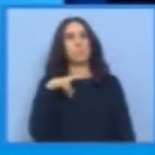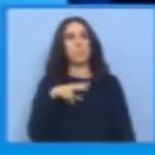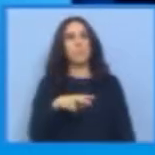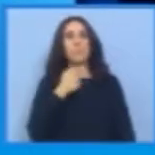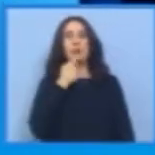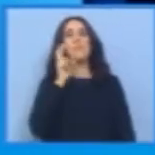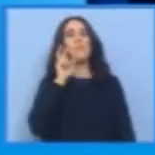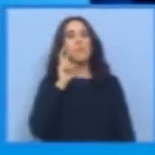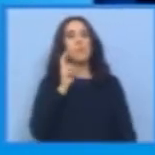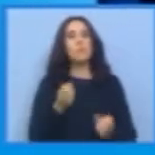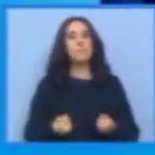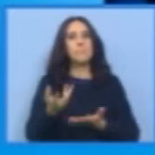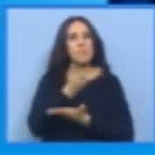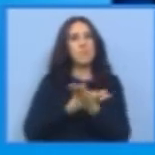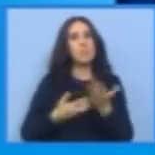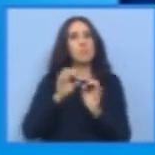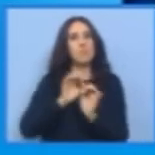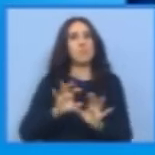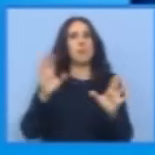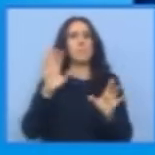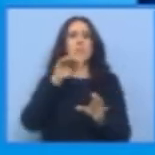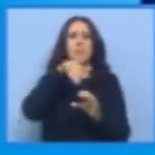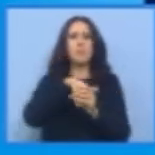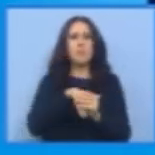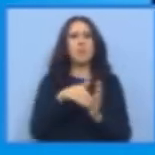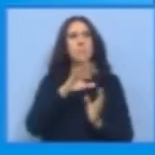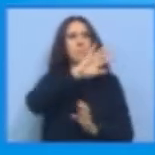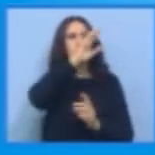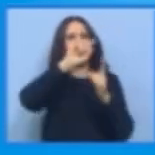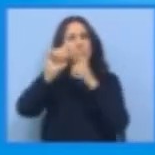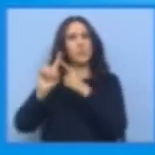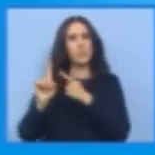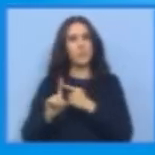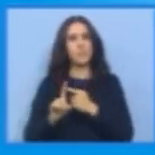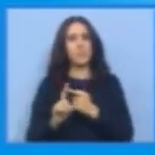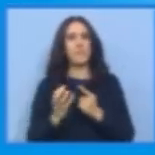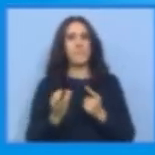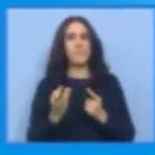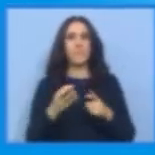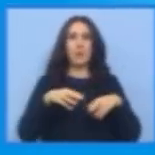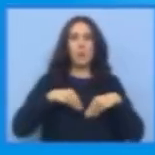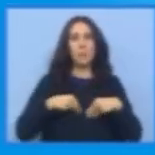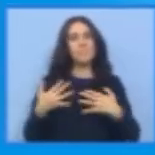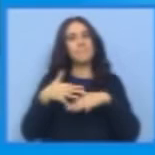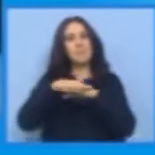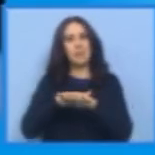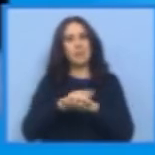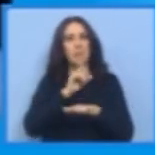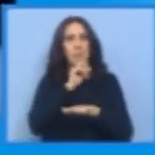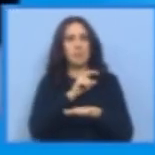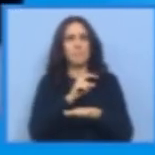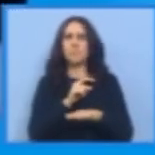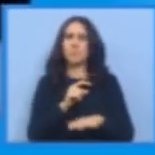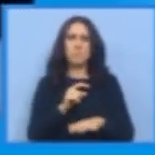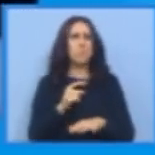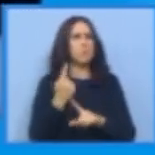se valorize, que se partilhe internamente e com outros países uma forma de acolher e de integrar que tem